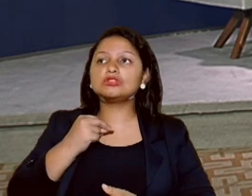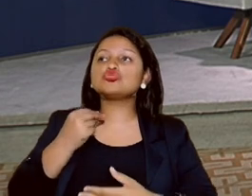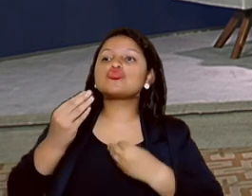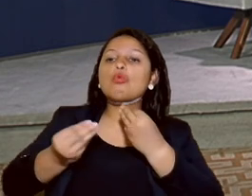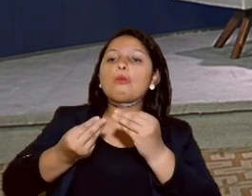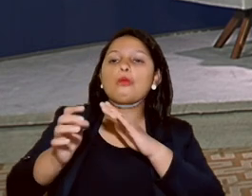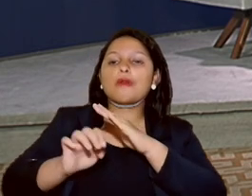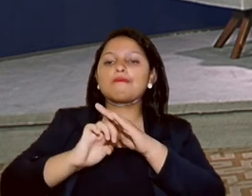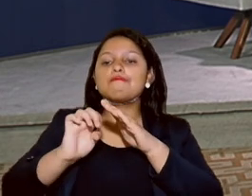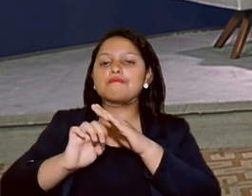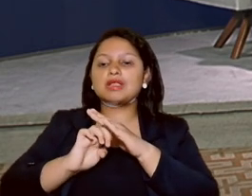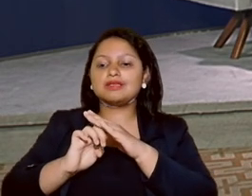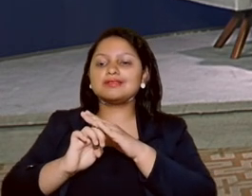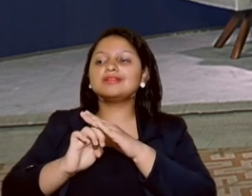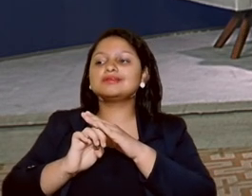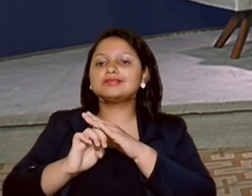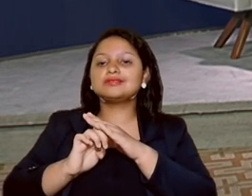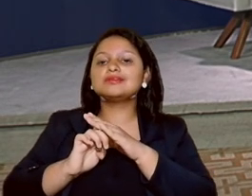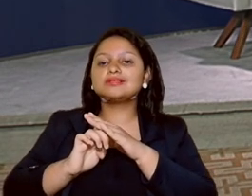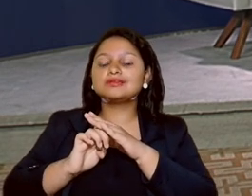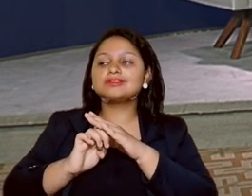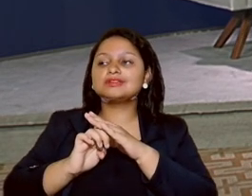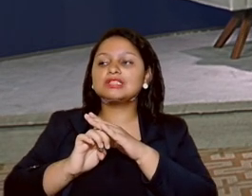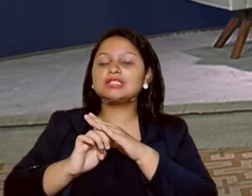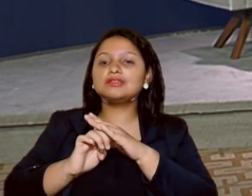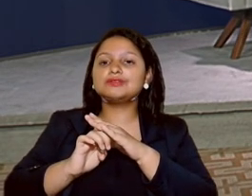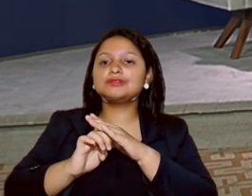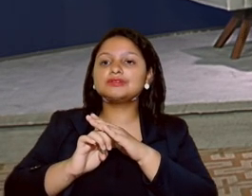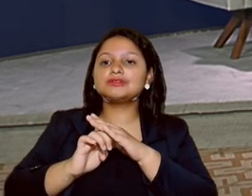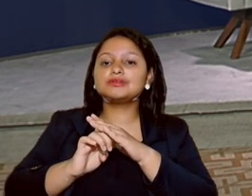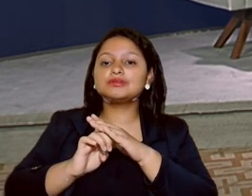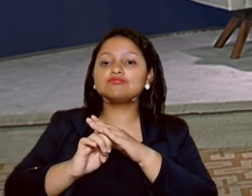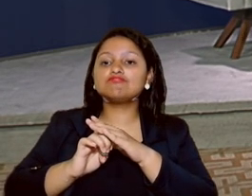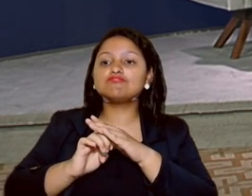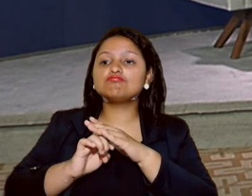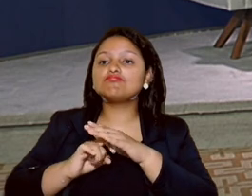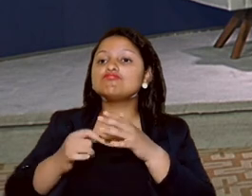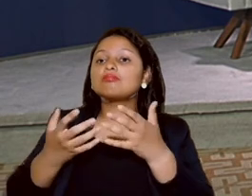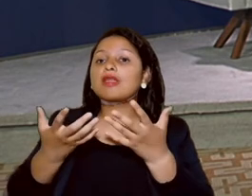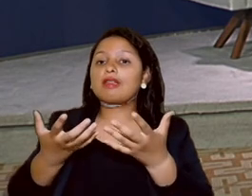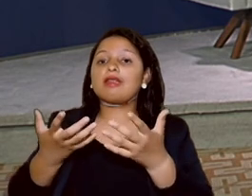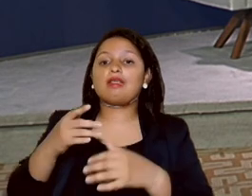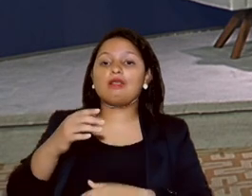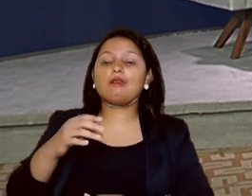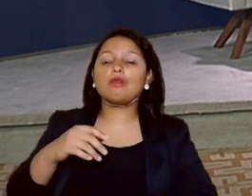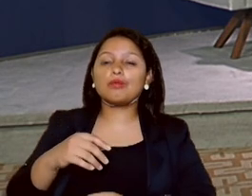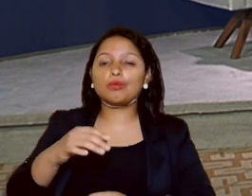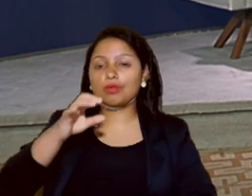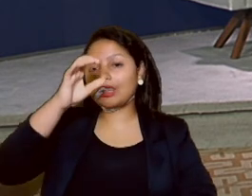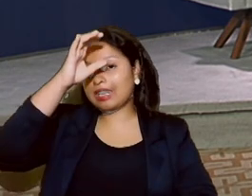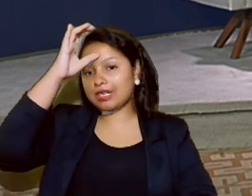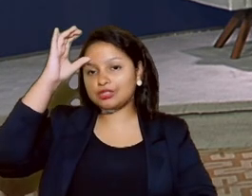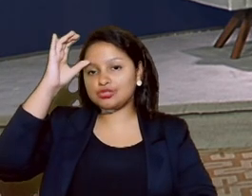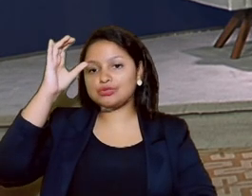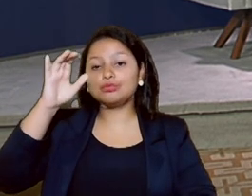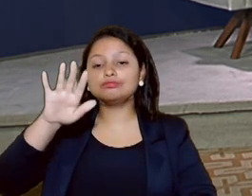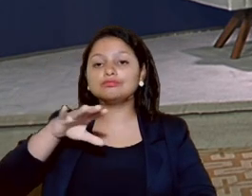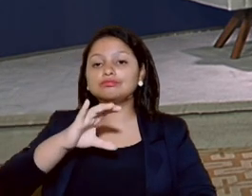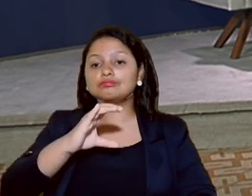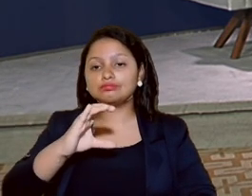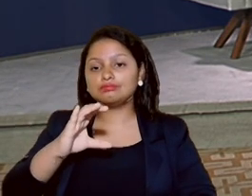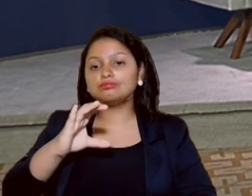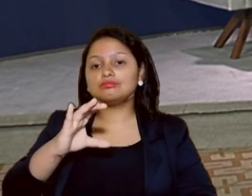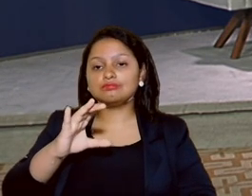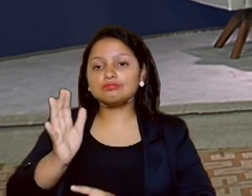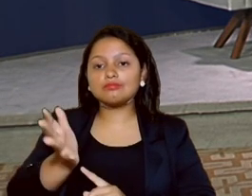Principalmente as pmes buscam um crédito que que dentro da qualidade que